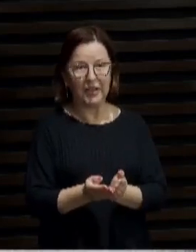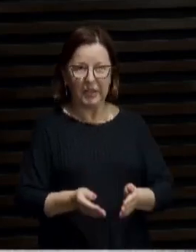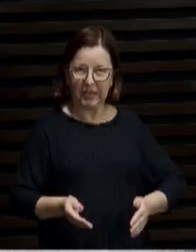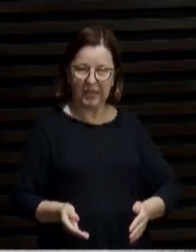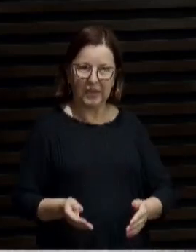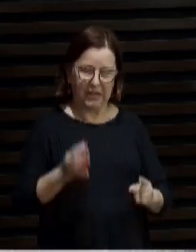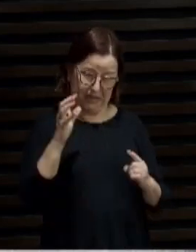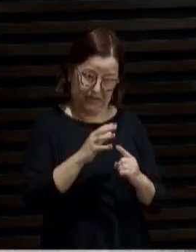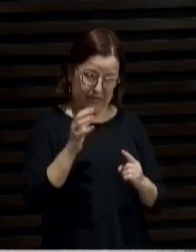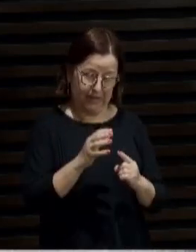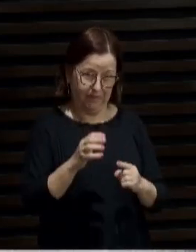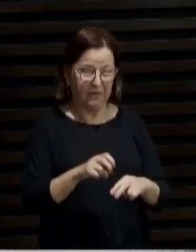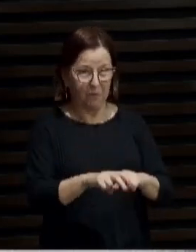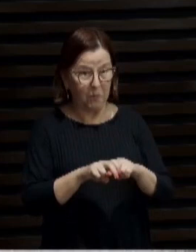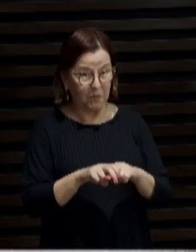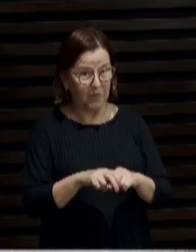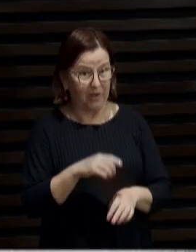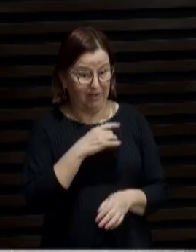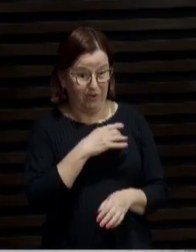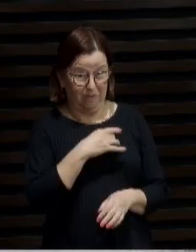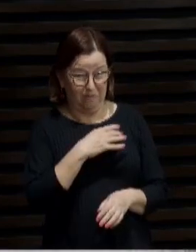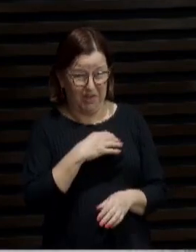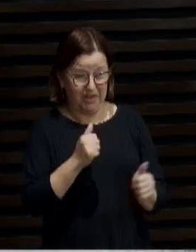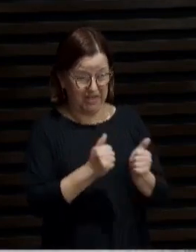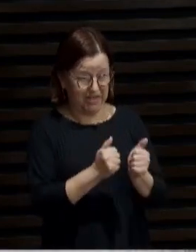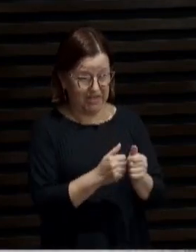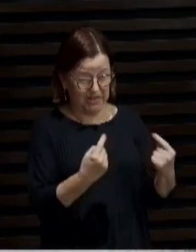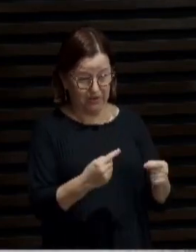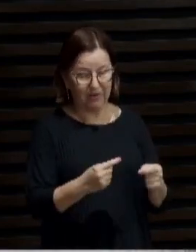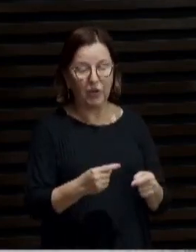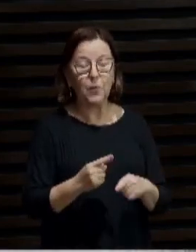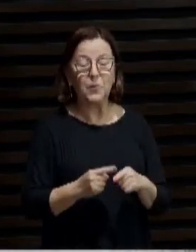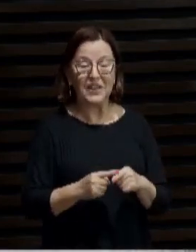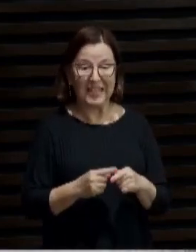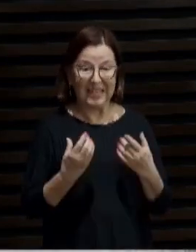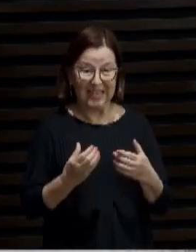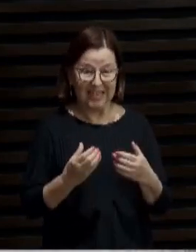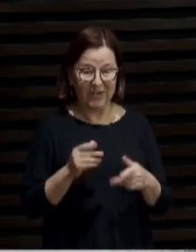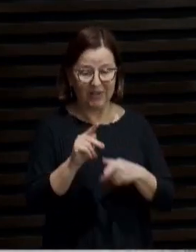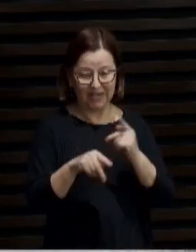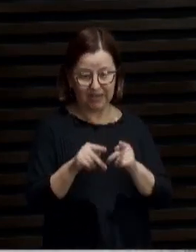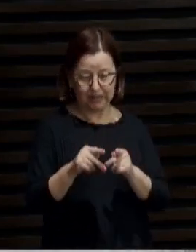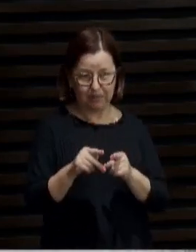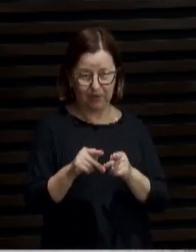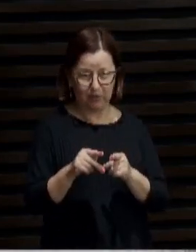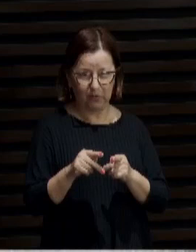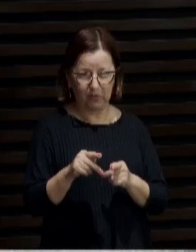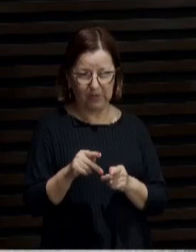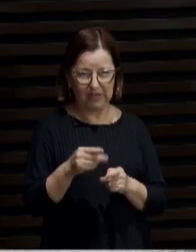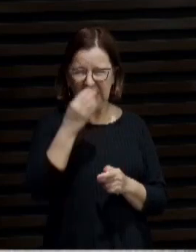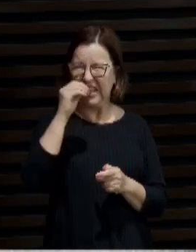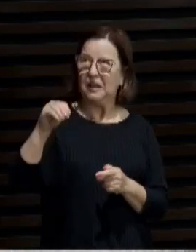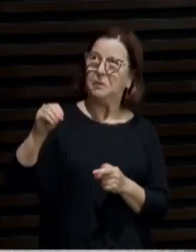perigo, movido pelas perseguições. Ele tenta levar as pessoas a negarem a fé em Cristo. Quando ele vê que